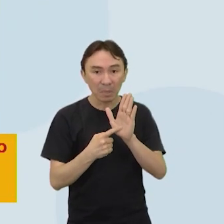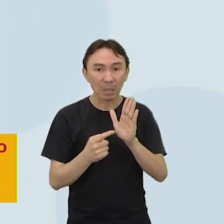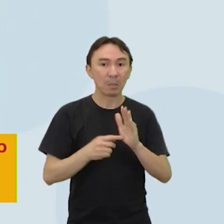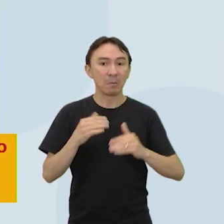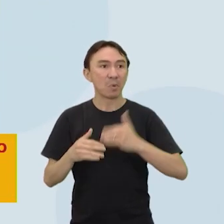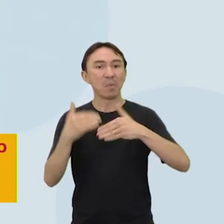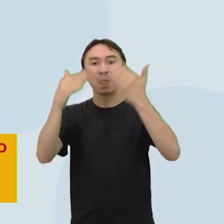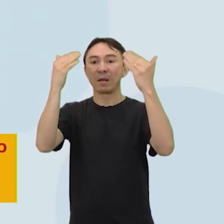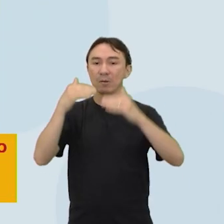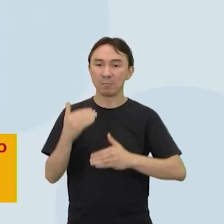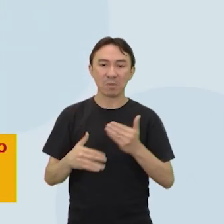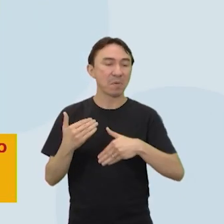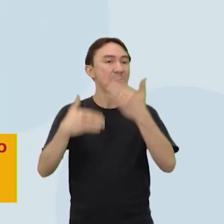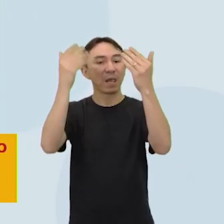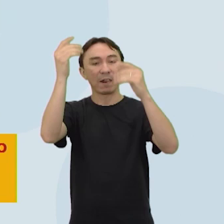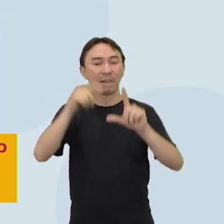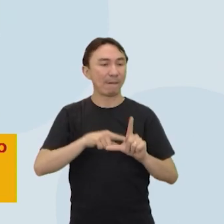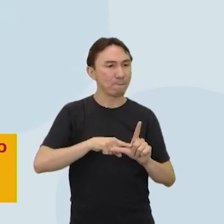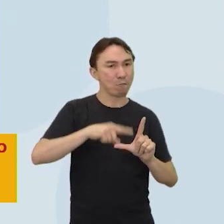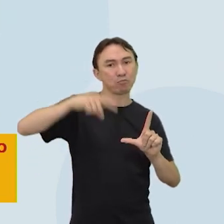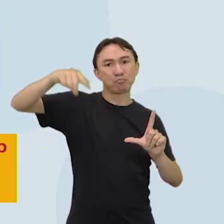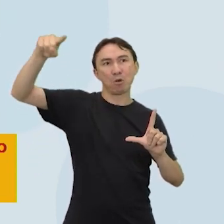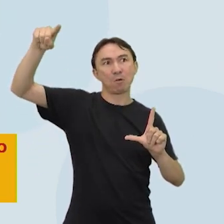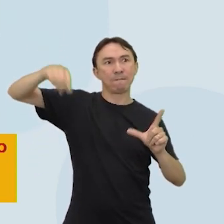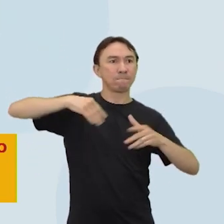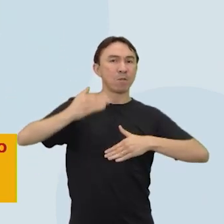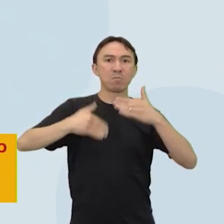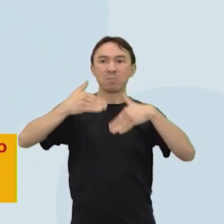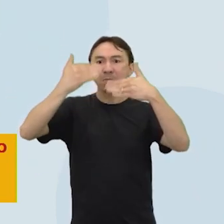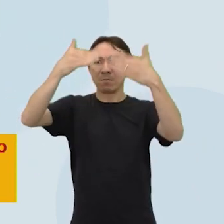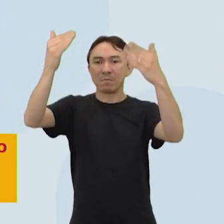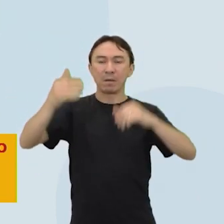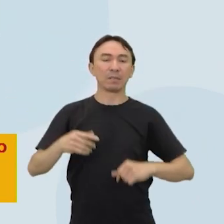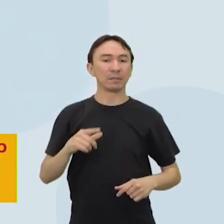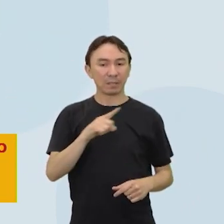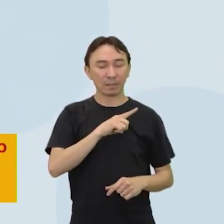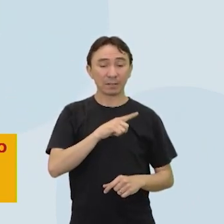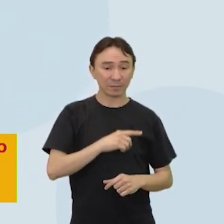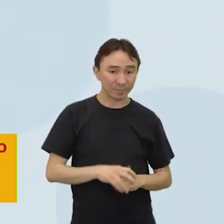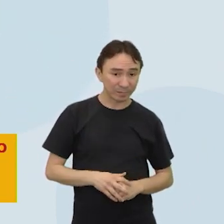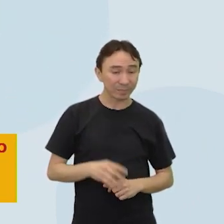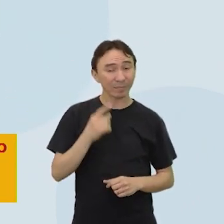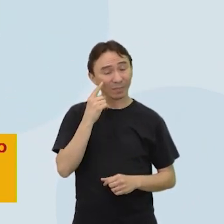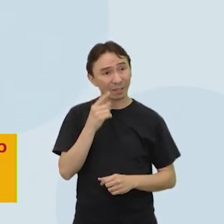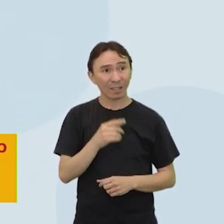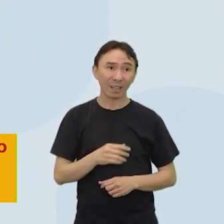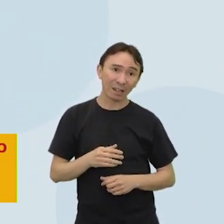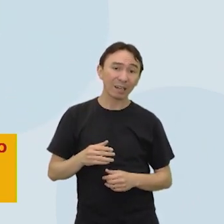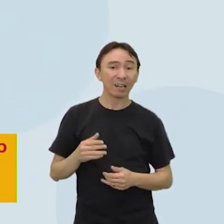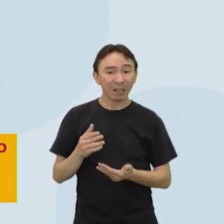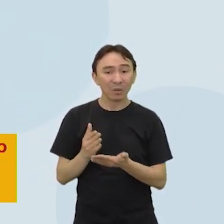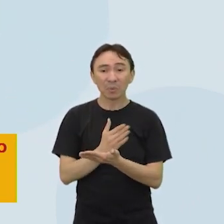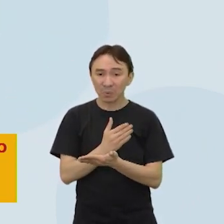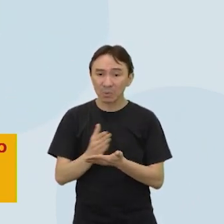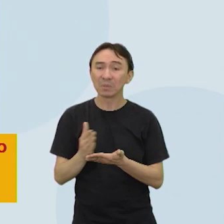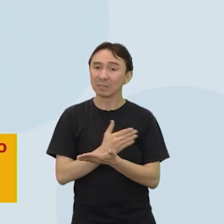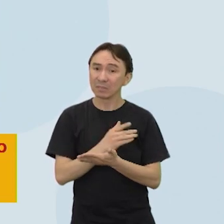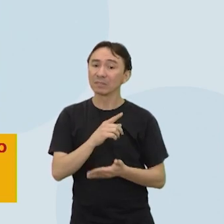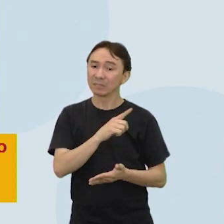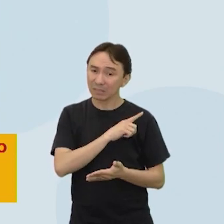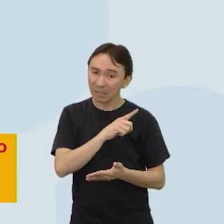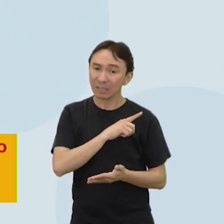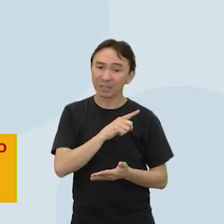tempo, ou às vezes até na maior parte do tempo, nós temos desenvolvimento econômico e